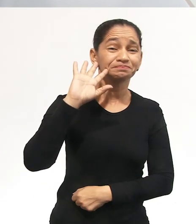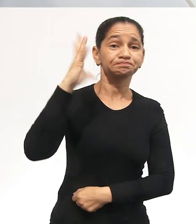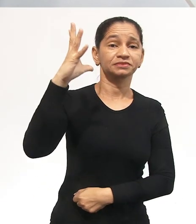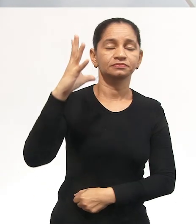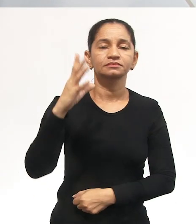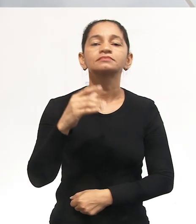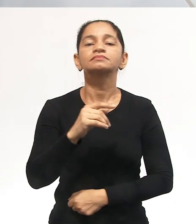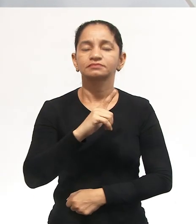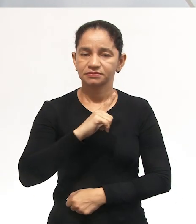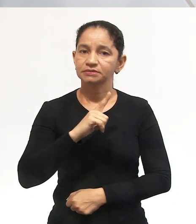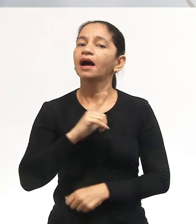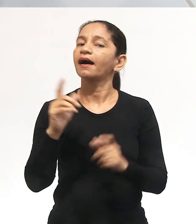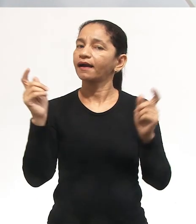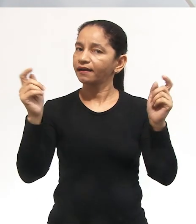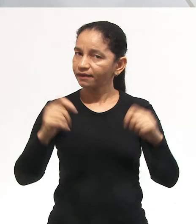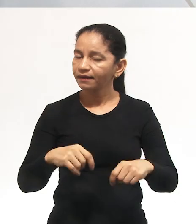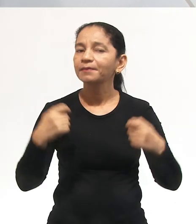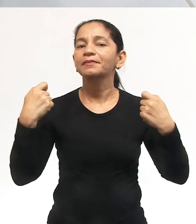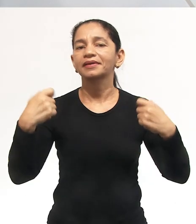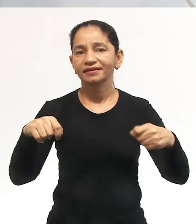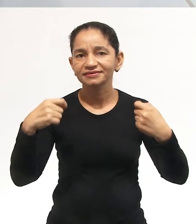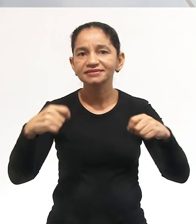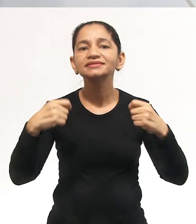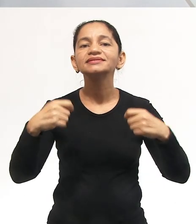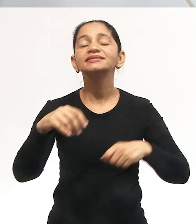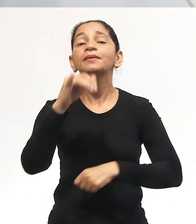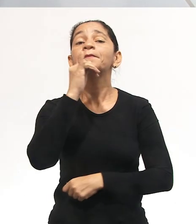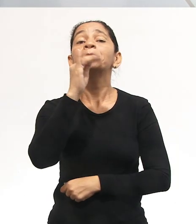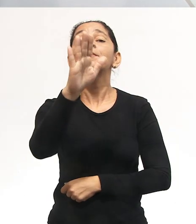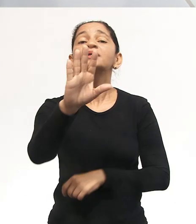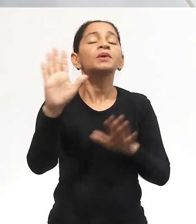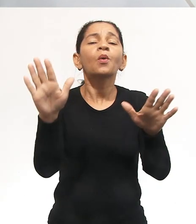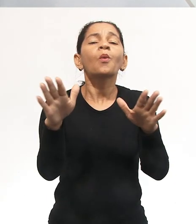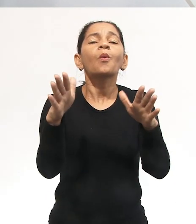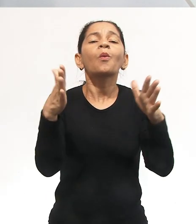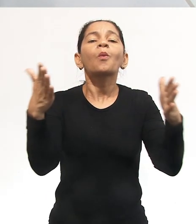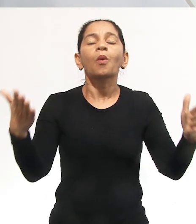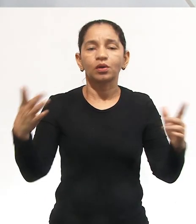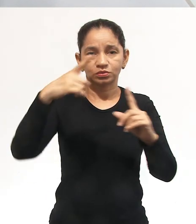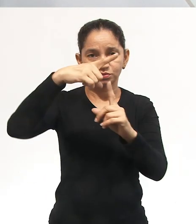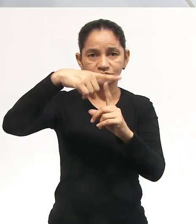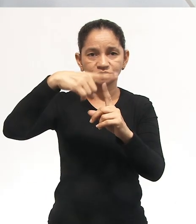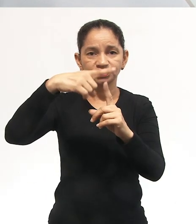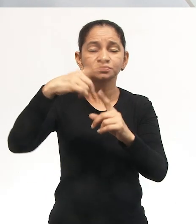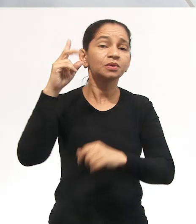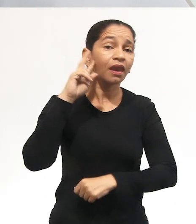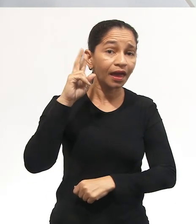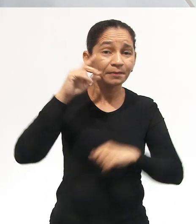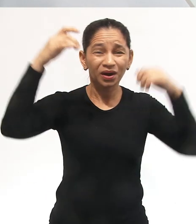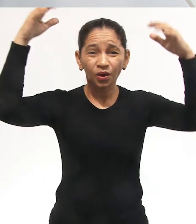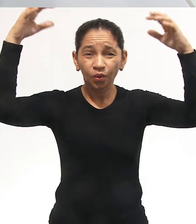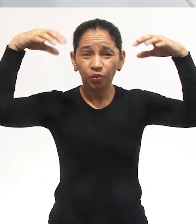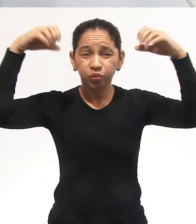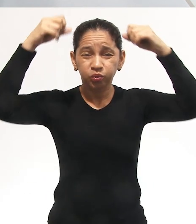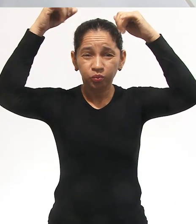situações imprevistas. Para situações imprevistas como quais? Por exemplo, lá no Rio Grande do Sul, a